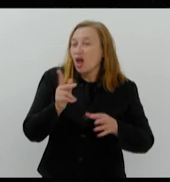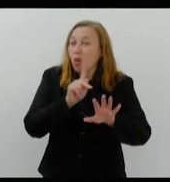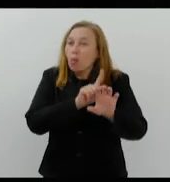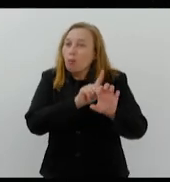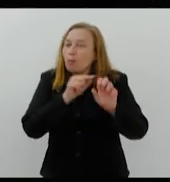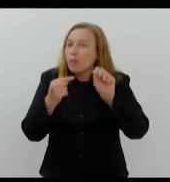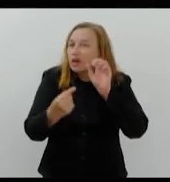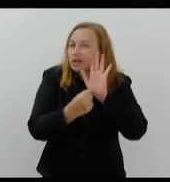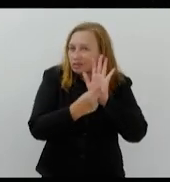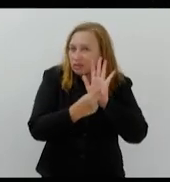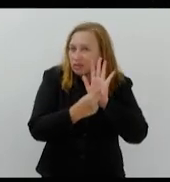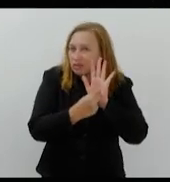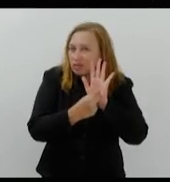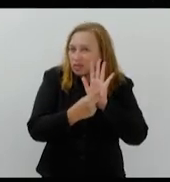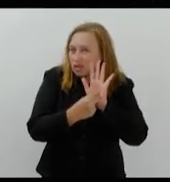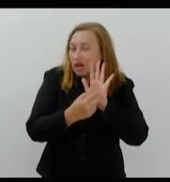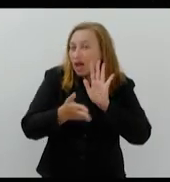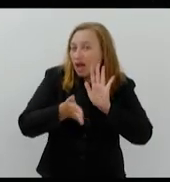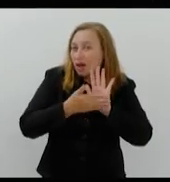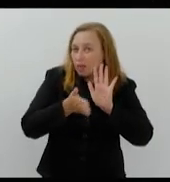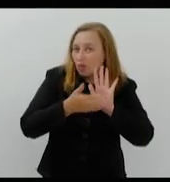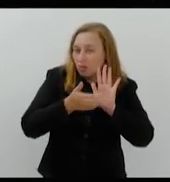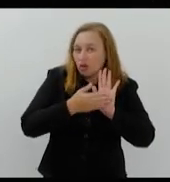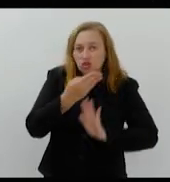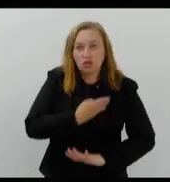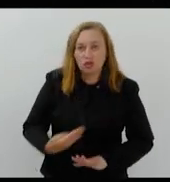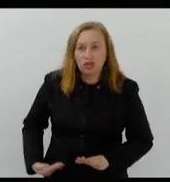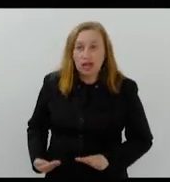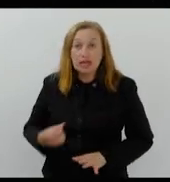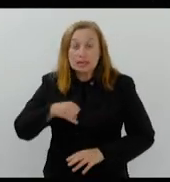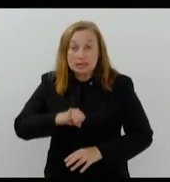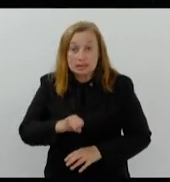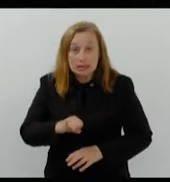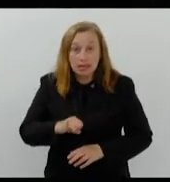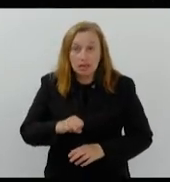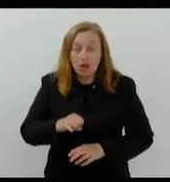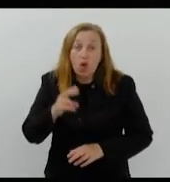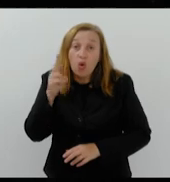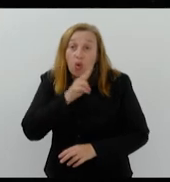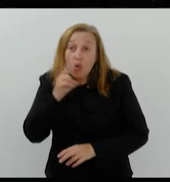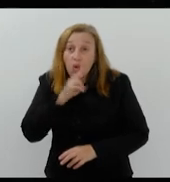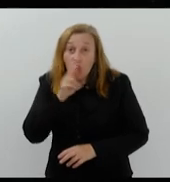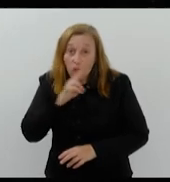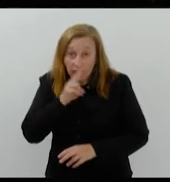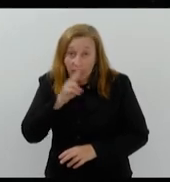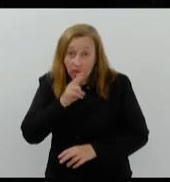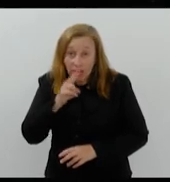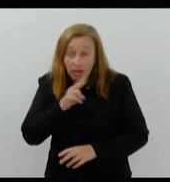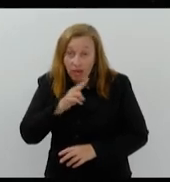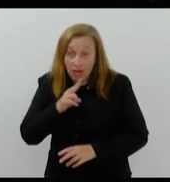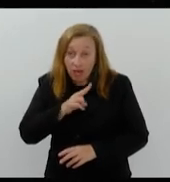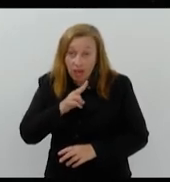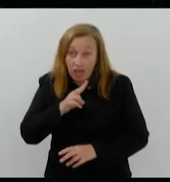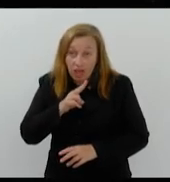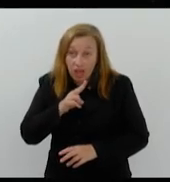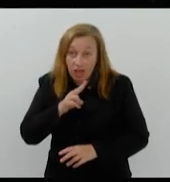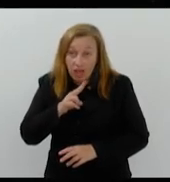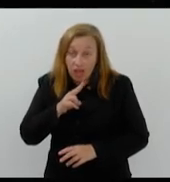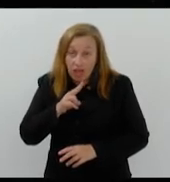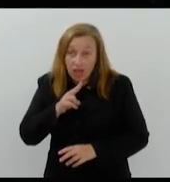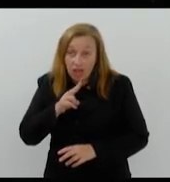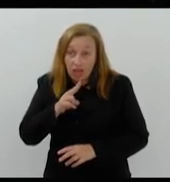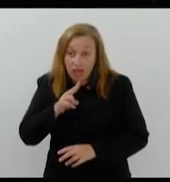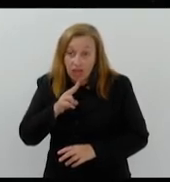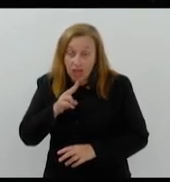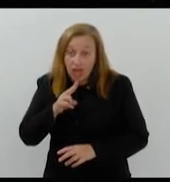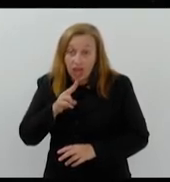a proposta do governador de mexer nos 4,6 bilhões de reais.